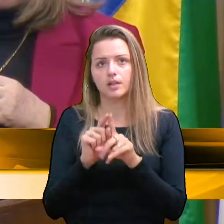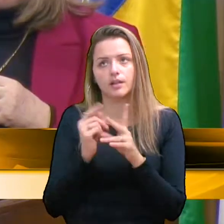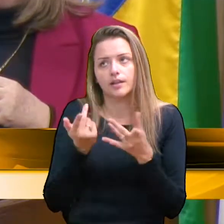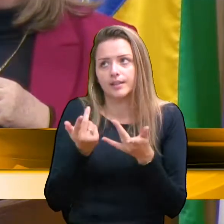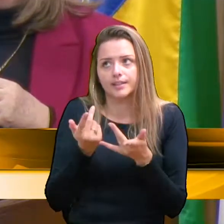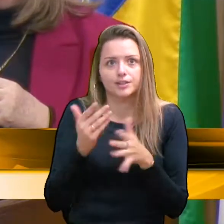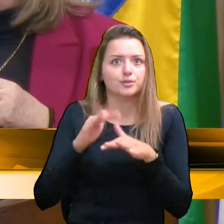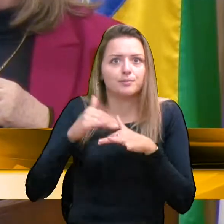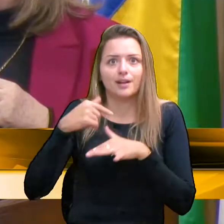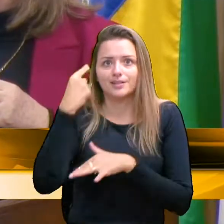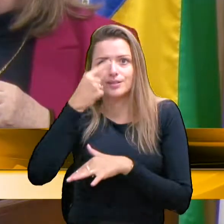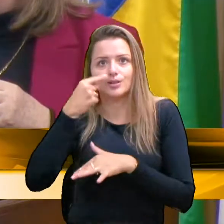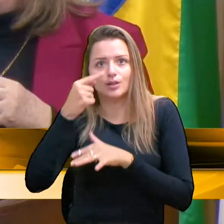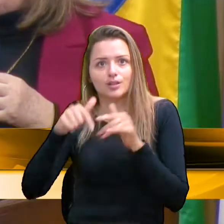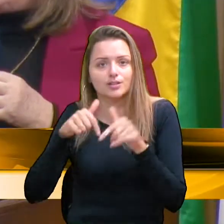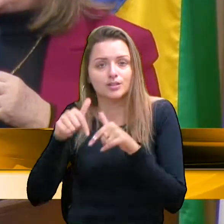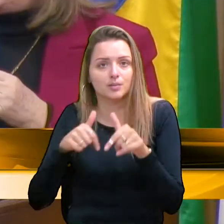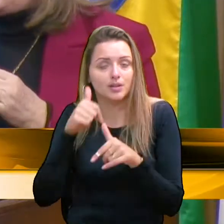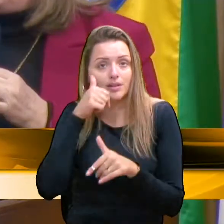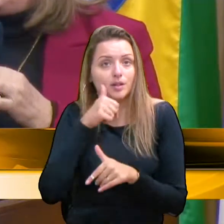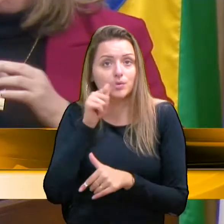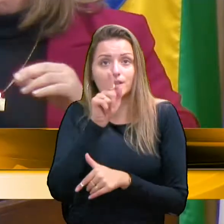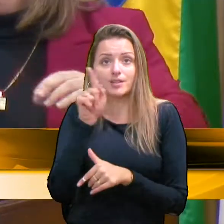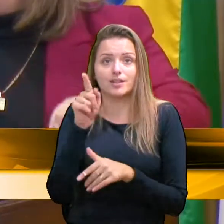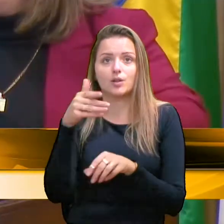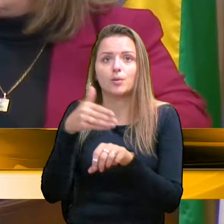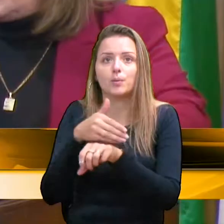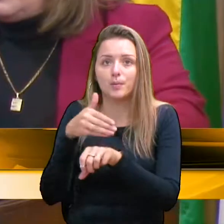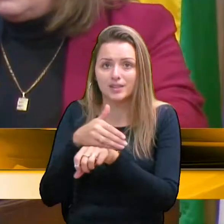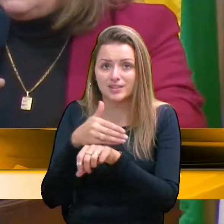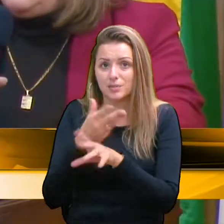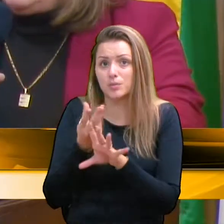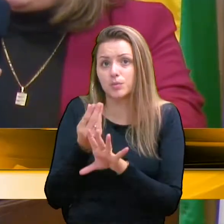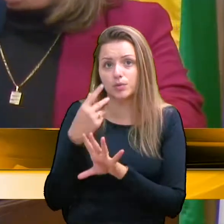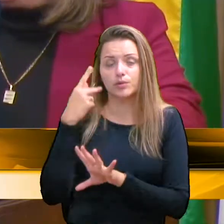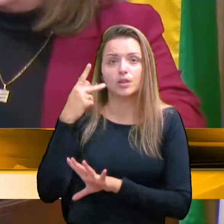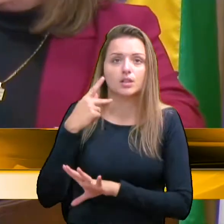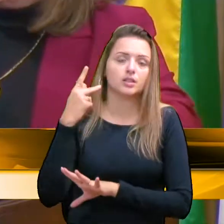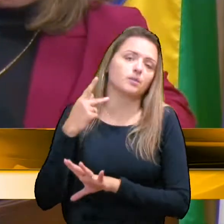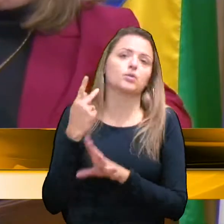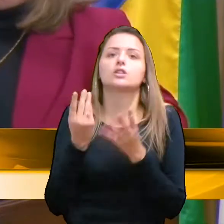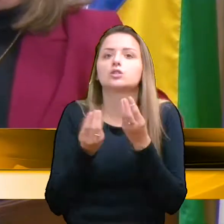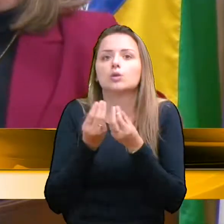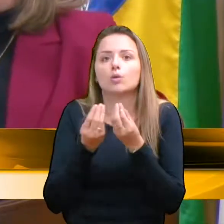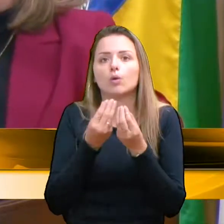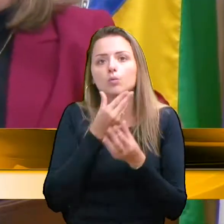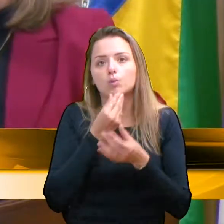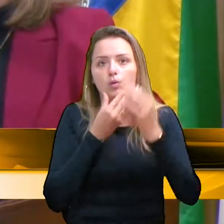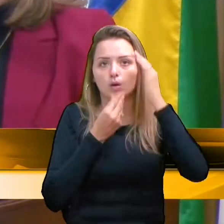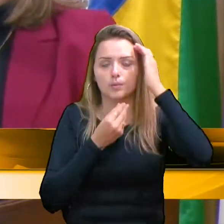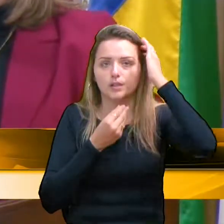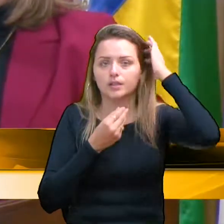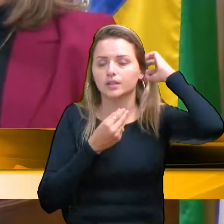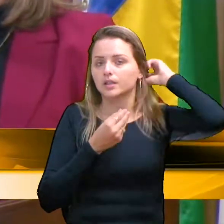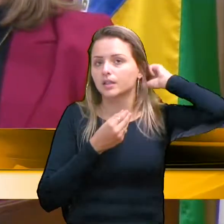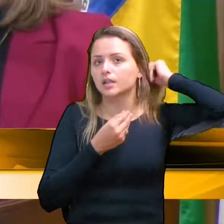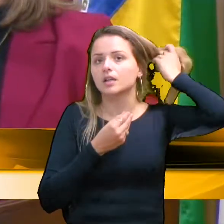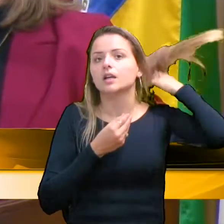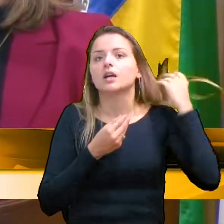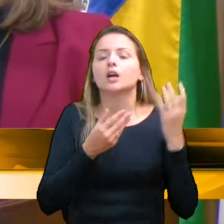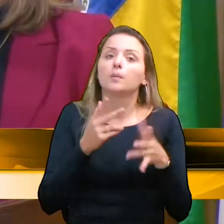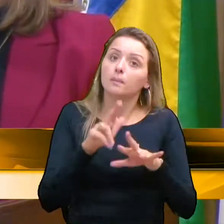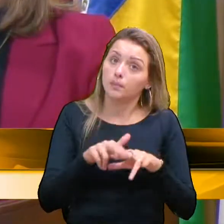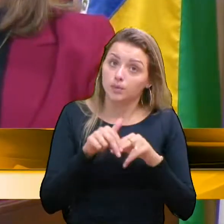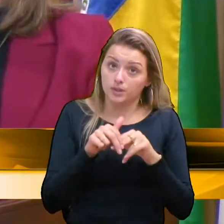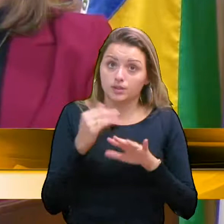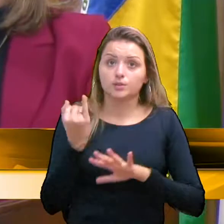trabalho, que faz com que as mulheres, né, não participem tanto da política quanto os homens. E, nesse sentido, é